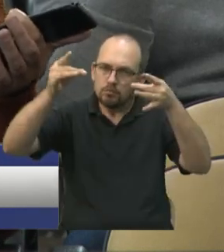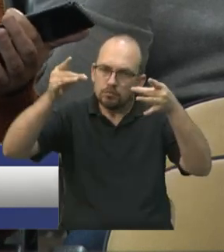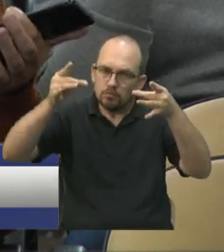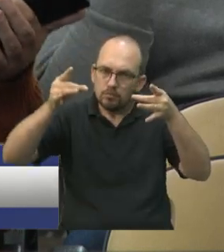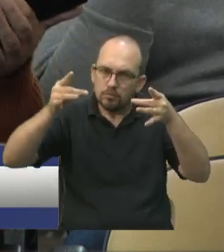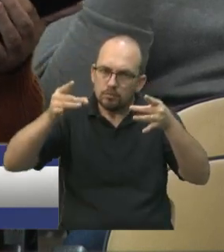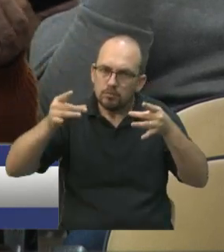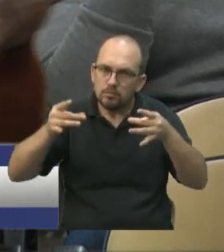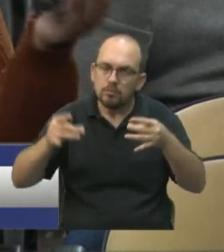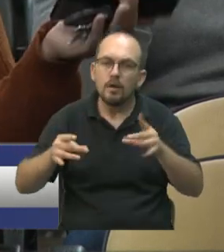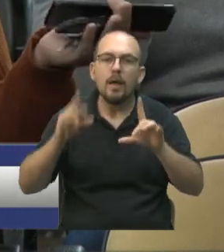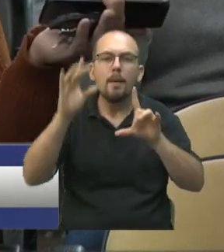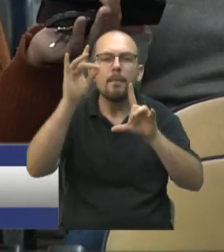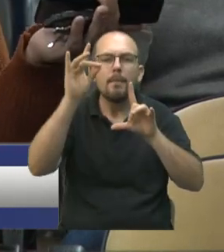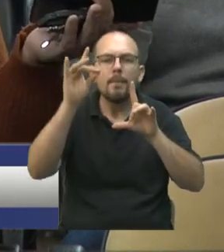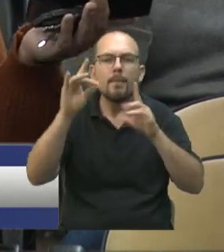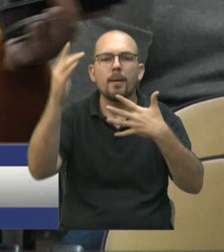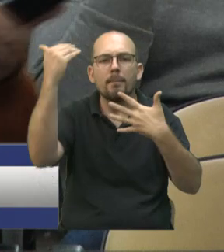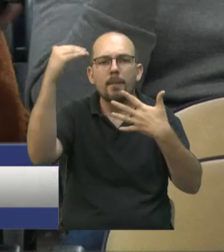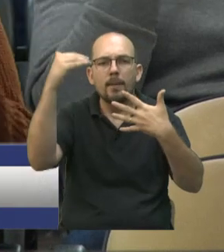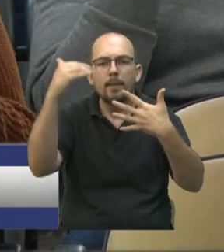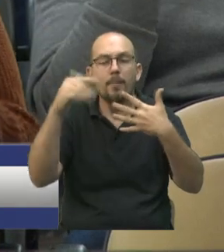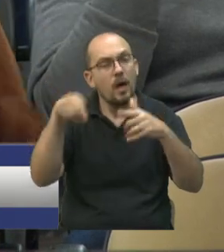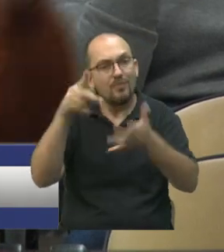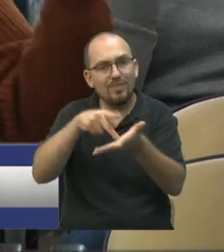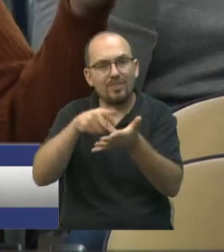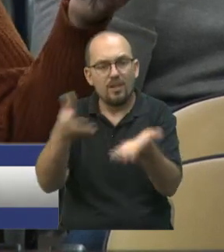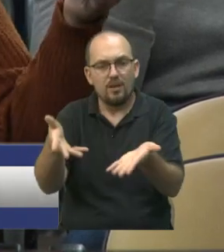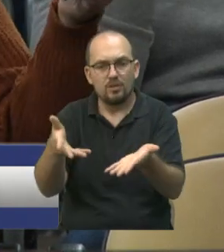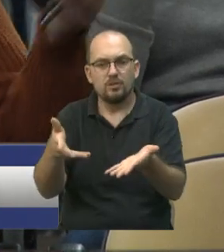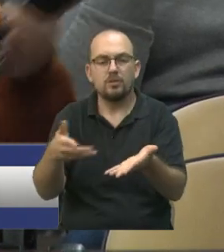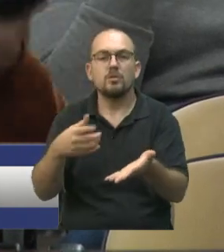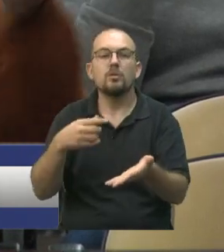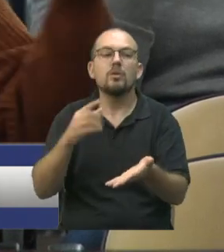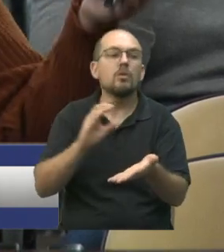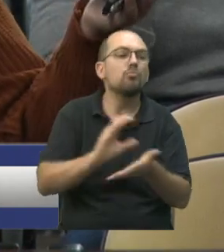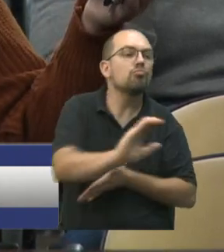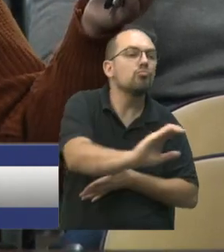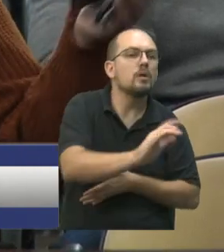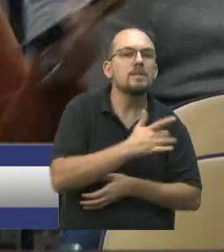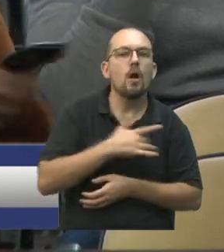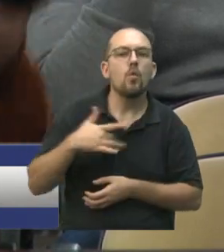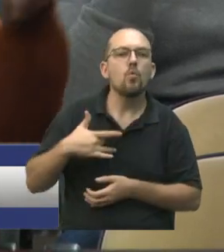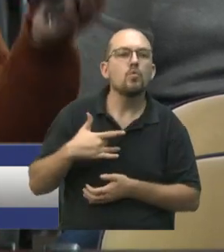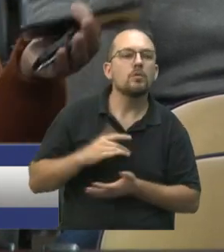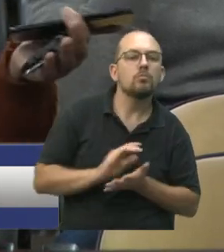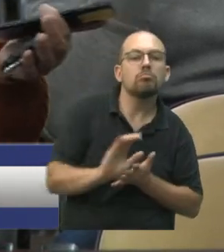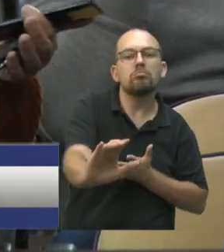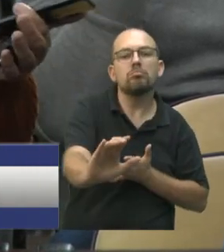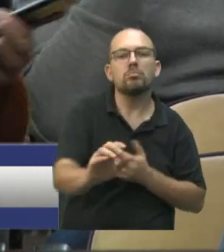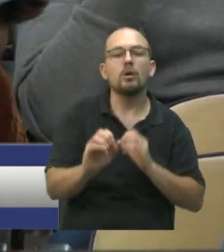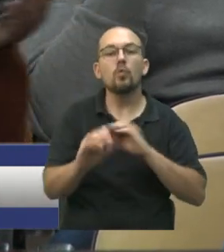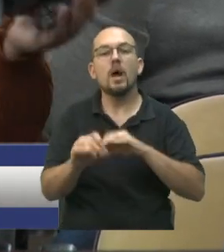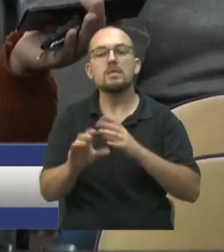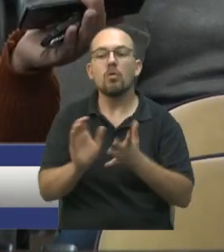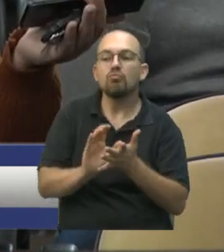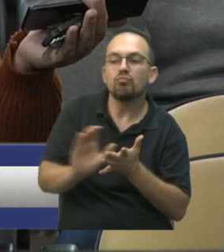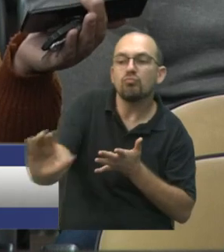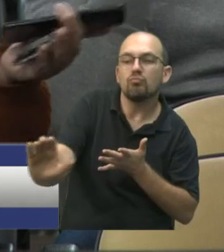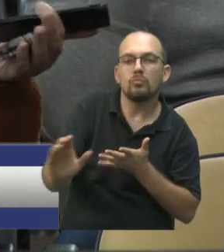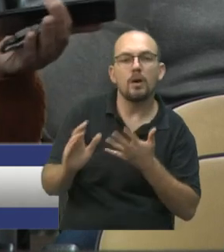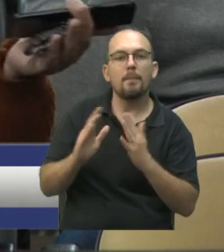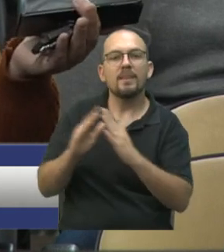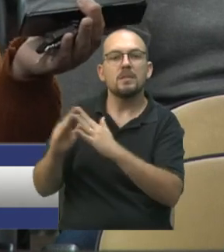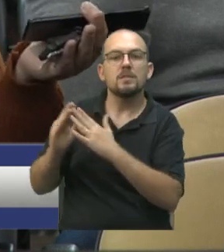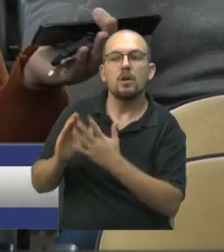feito, detalhado, porque é isso, na verdade. Quanto que vai para a saúde, quanto vai para a educação, quanto vai para a habitação, em